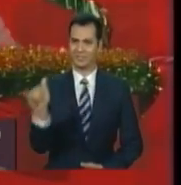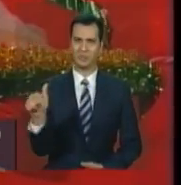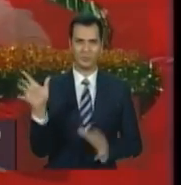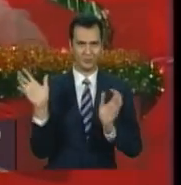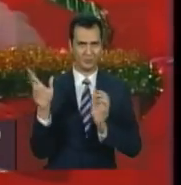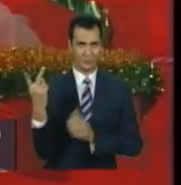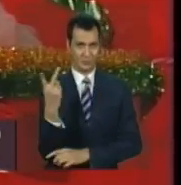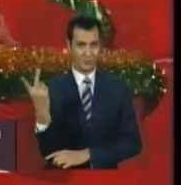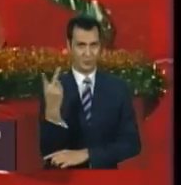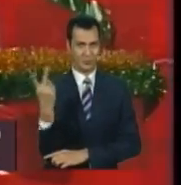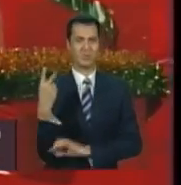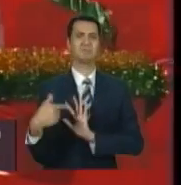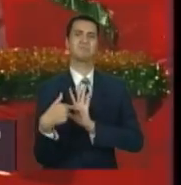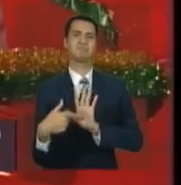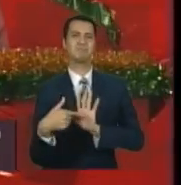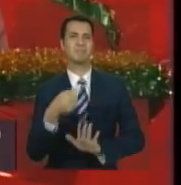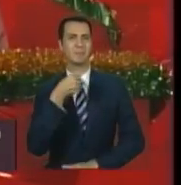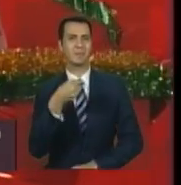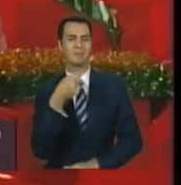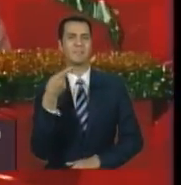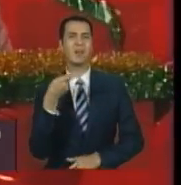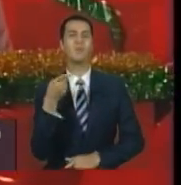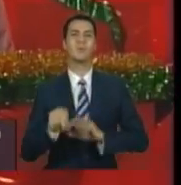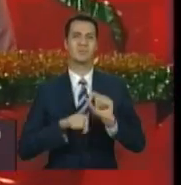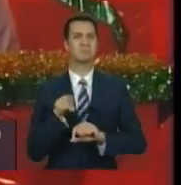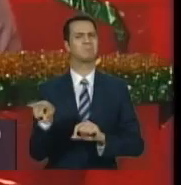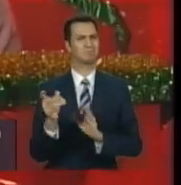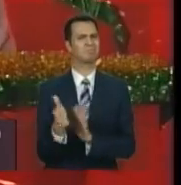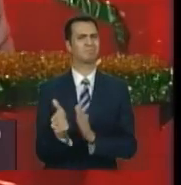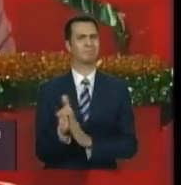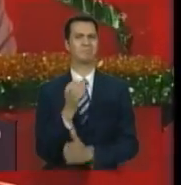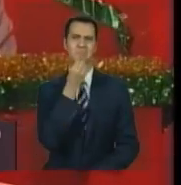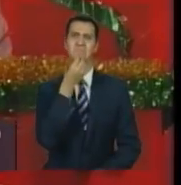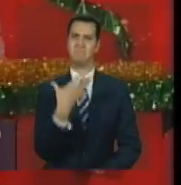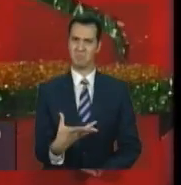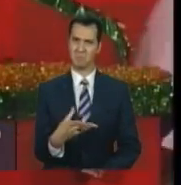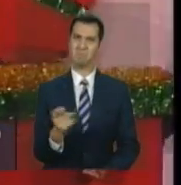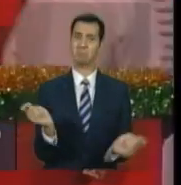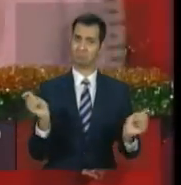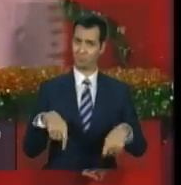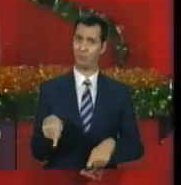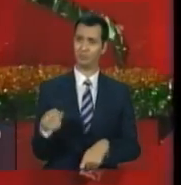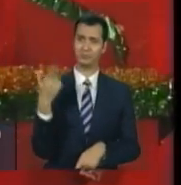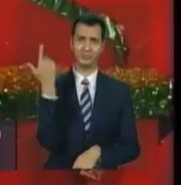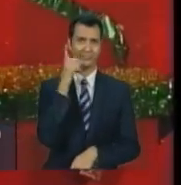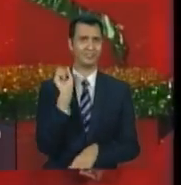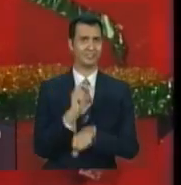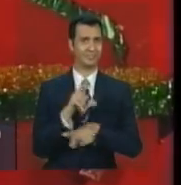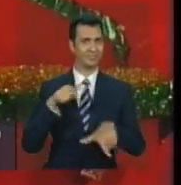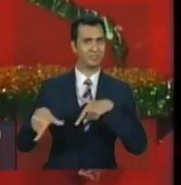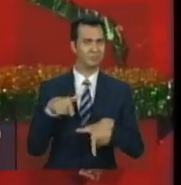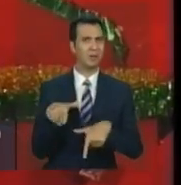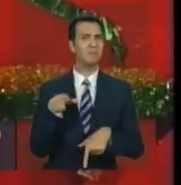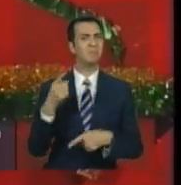em criar esse clima que eu acho que é importante que se crie aqui hoje.